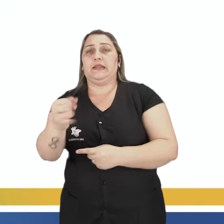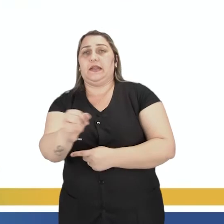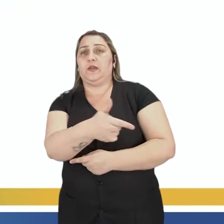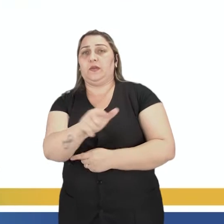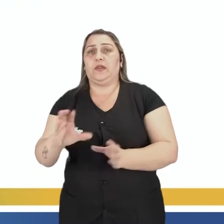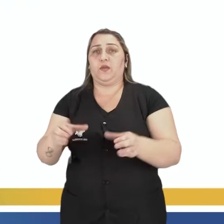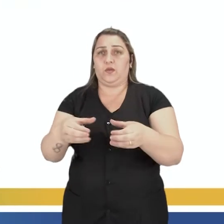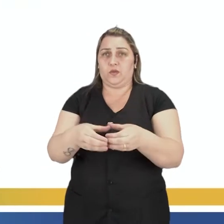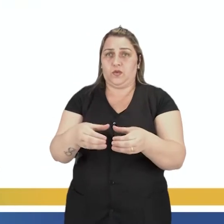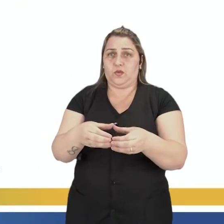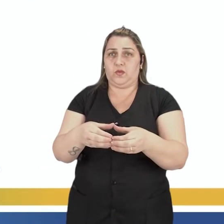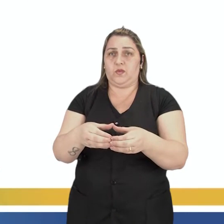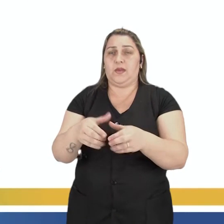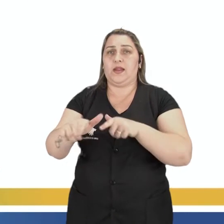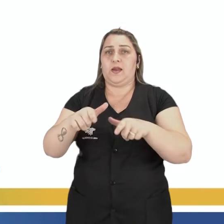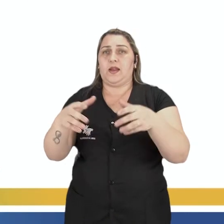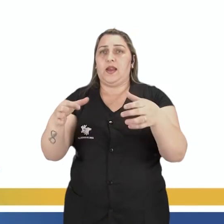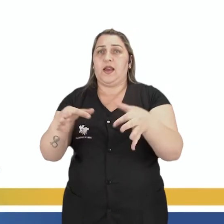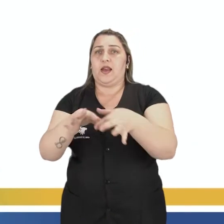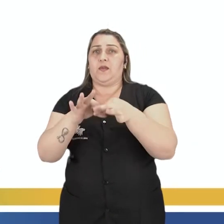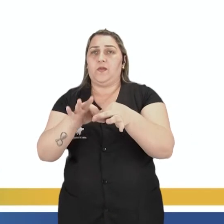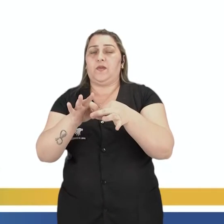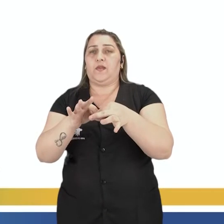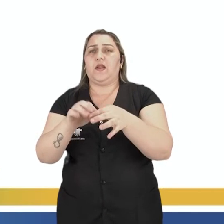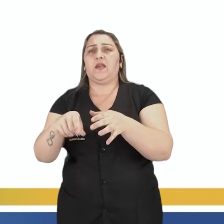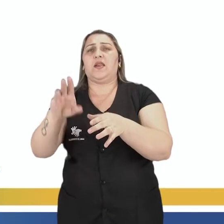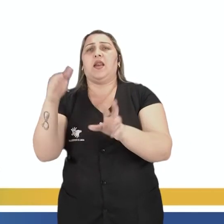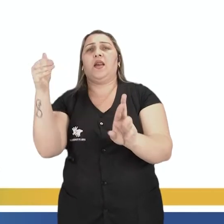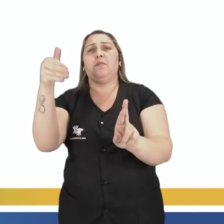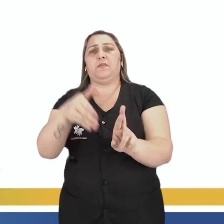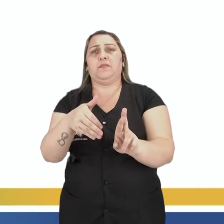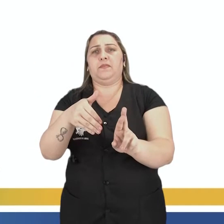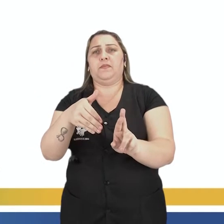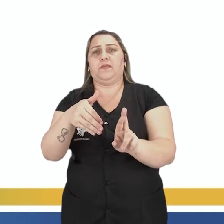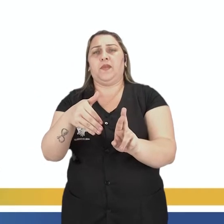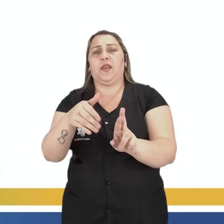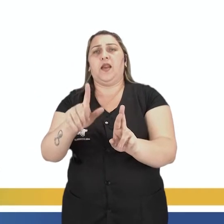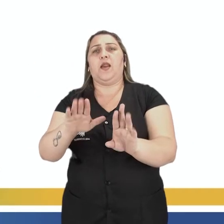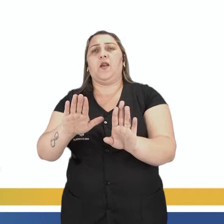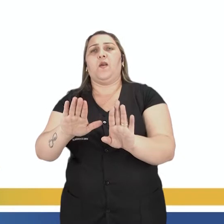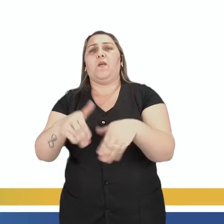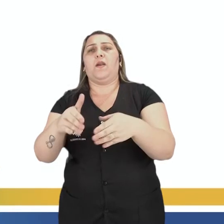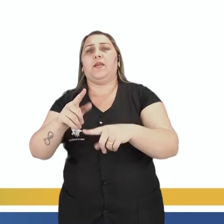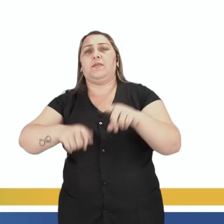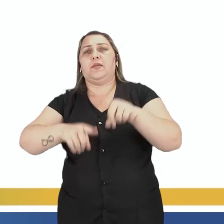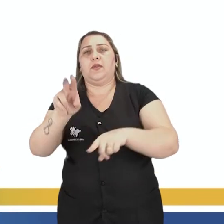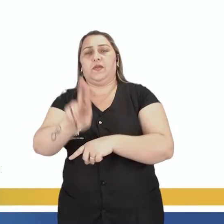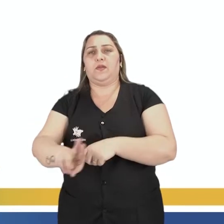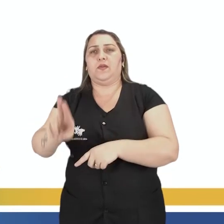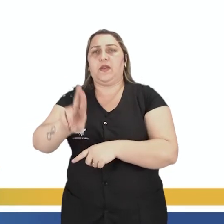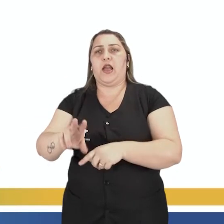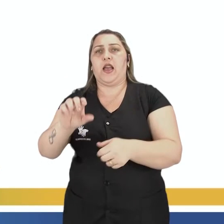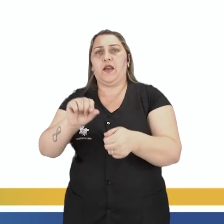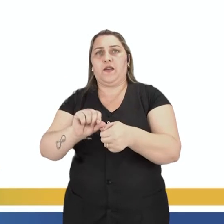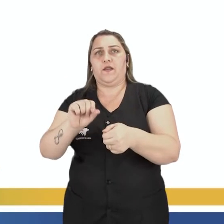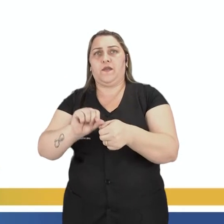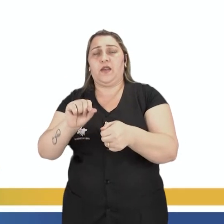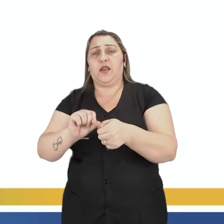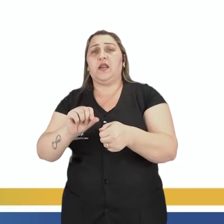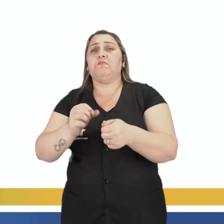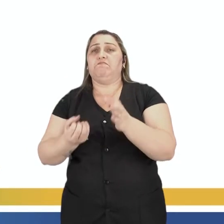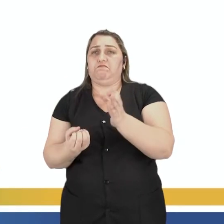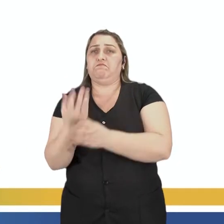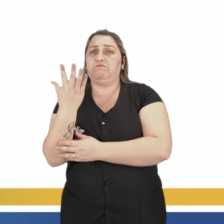do grupo, para quem iria ele representar? Que materiais usaria e que efeitos poderia